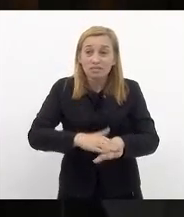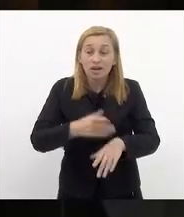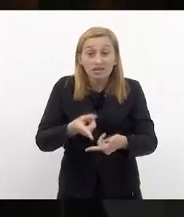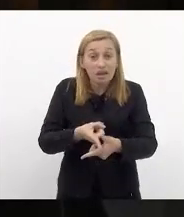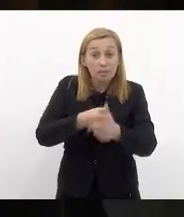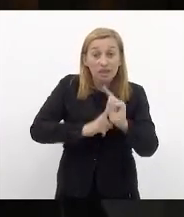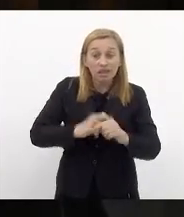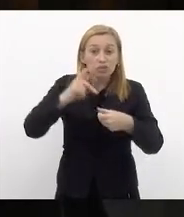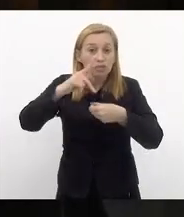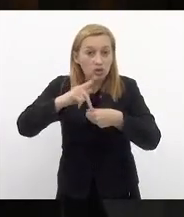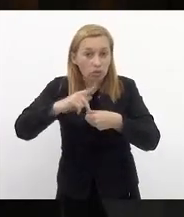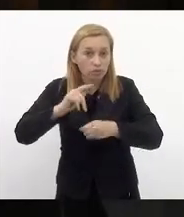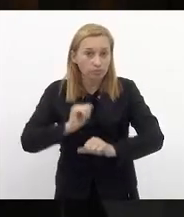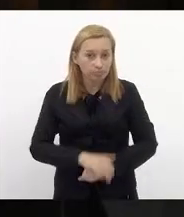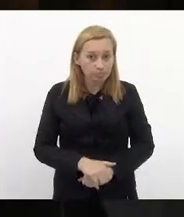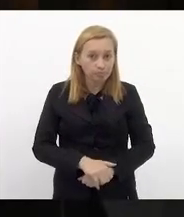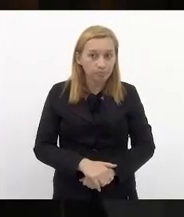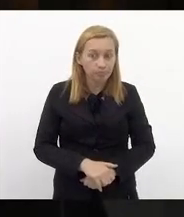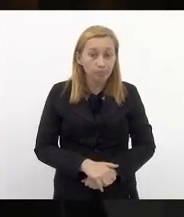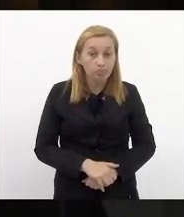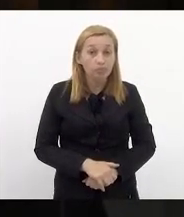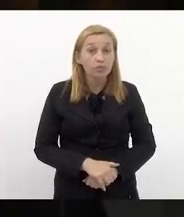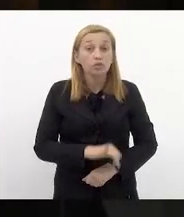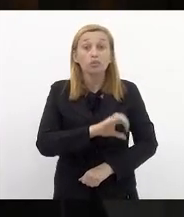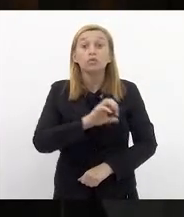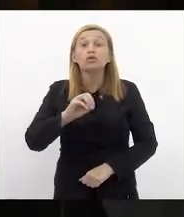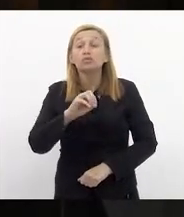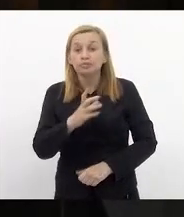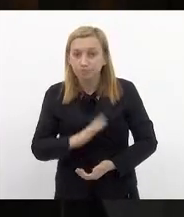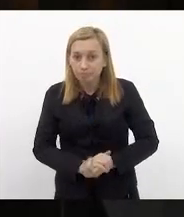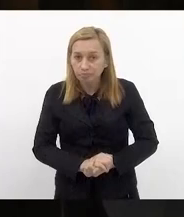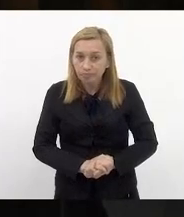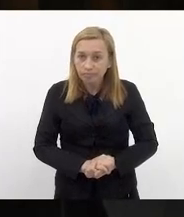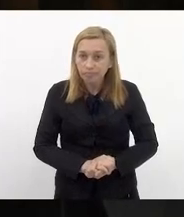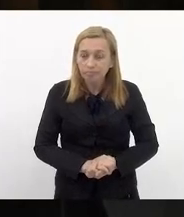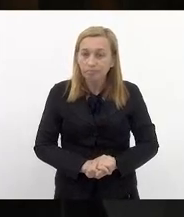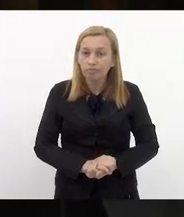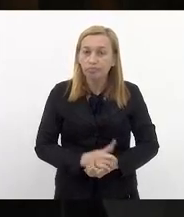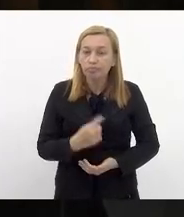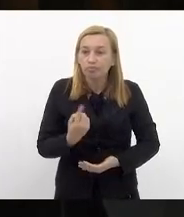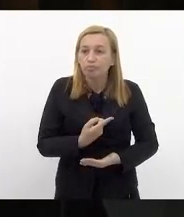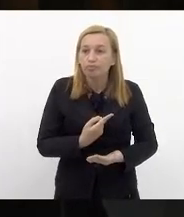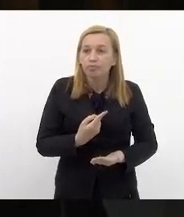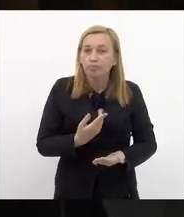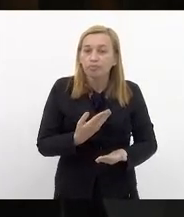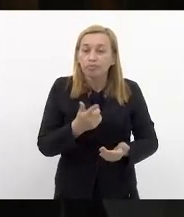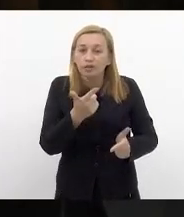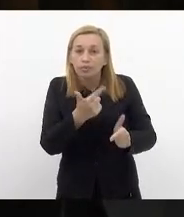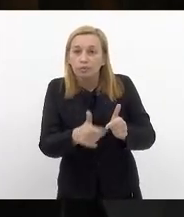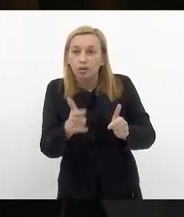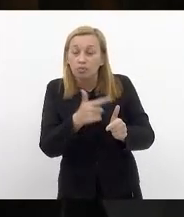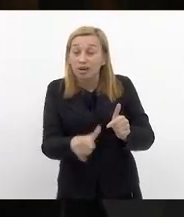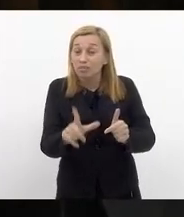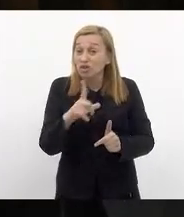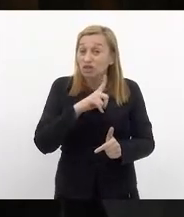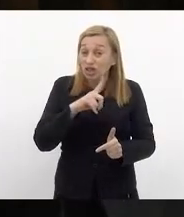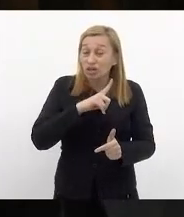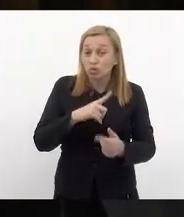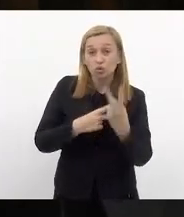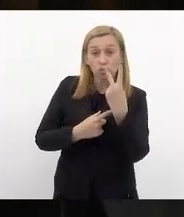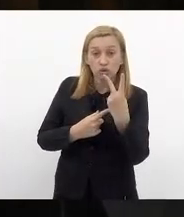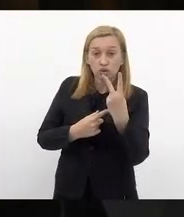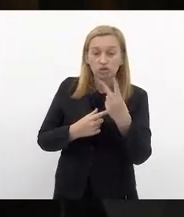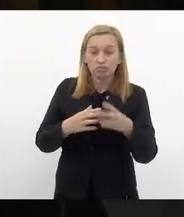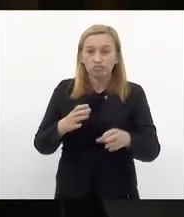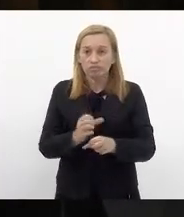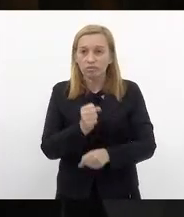do petróleo. Com isso, a gente cai em dois problemas da tributação